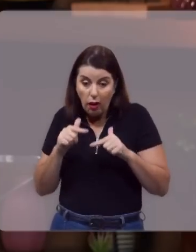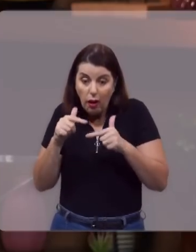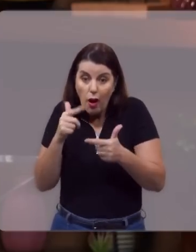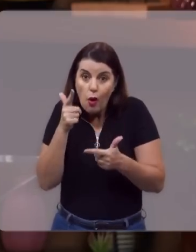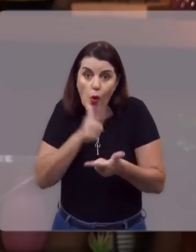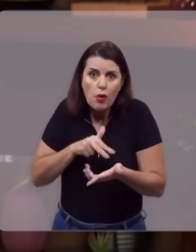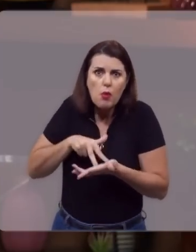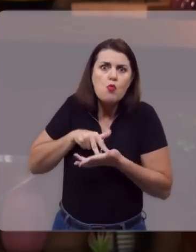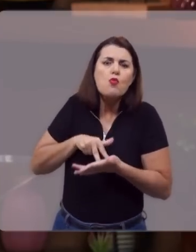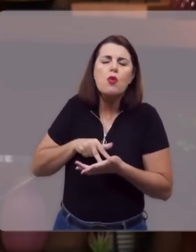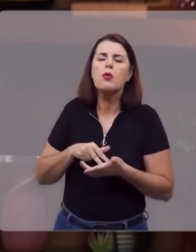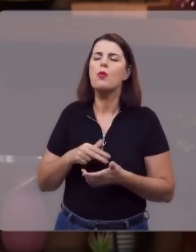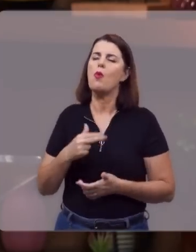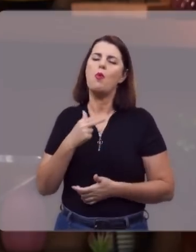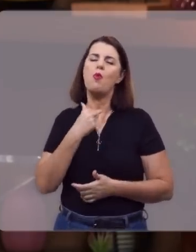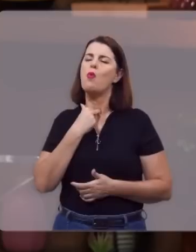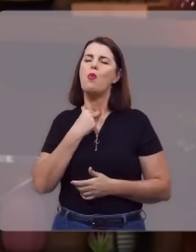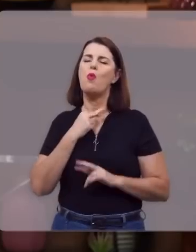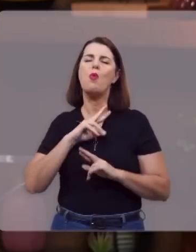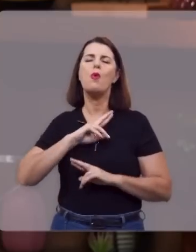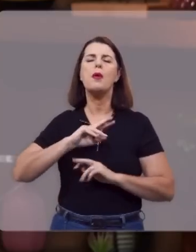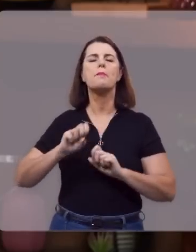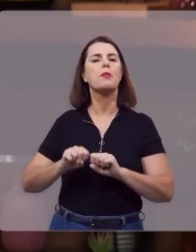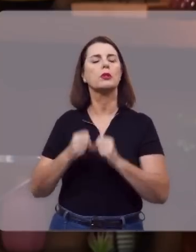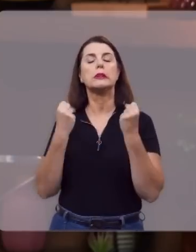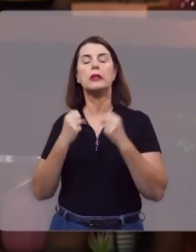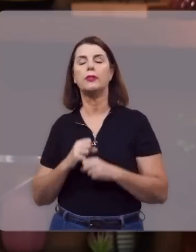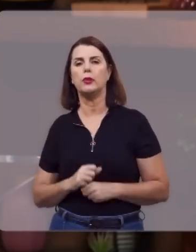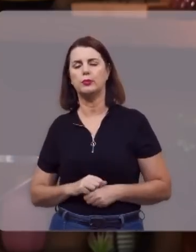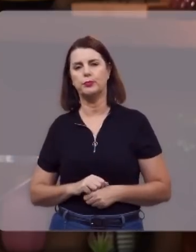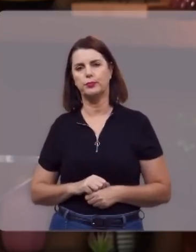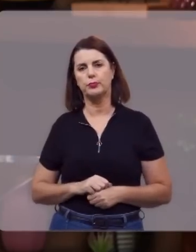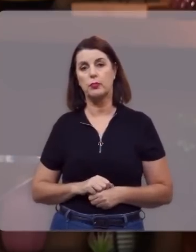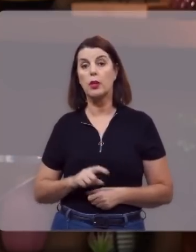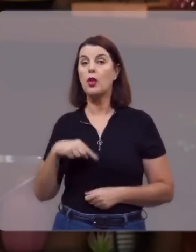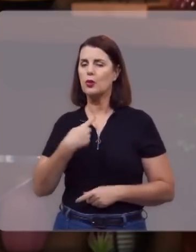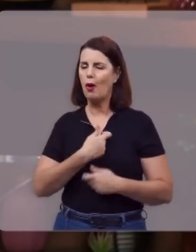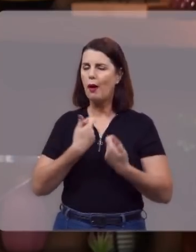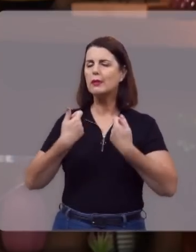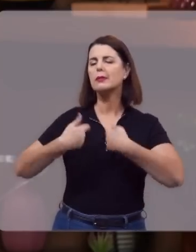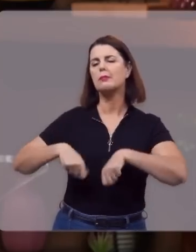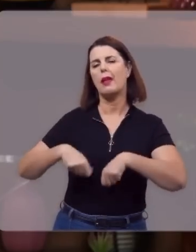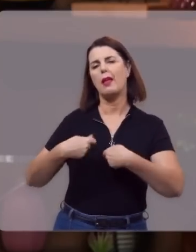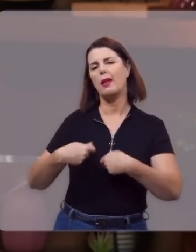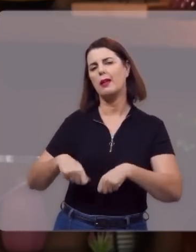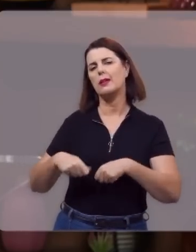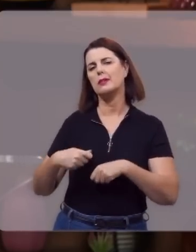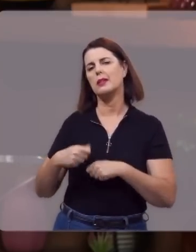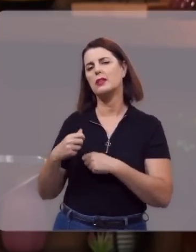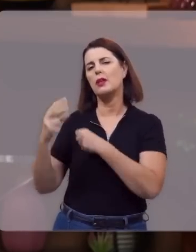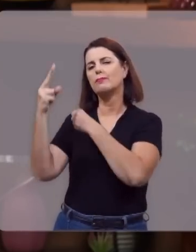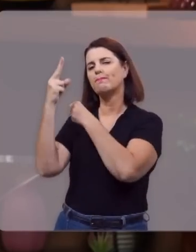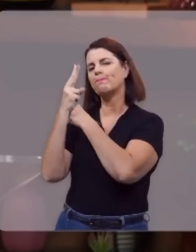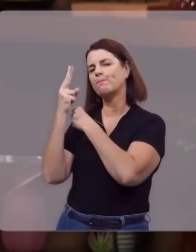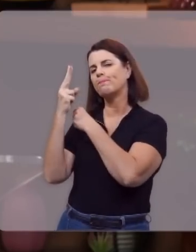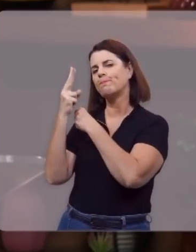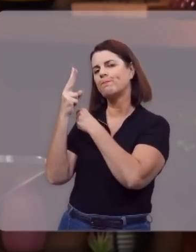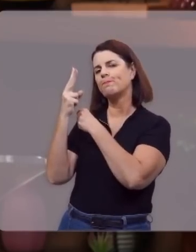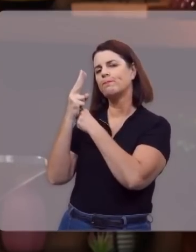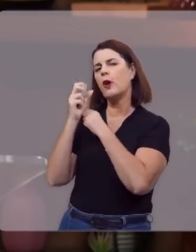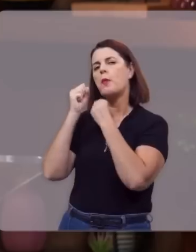resistir a esta avalanche que vem contra nós na força do braço. Precisamos de revestimento de